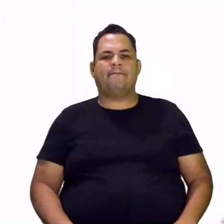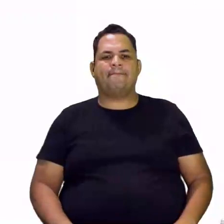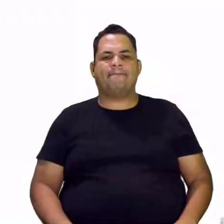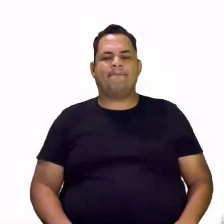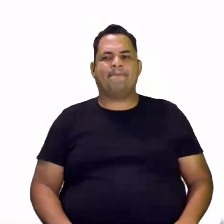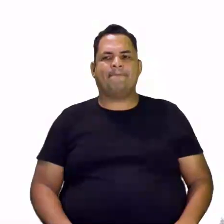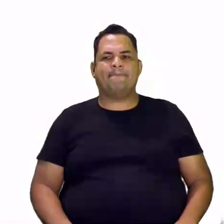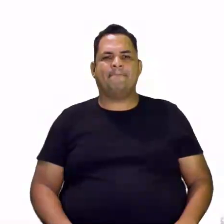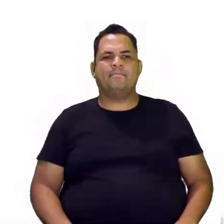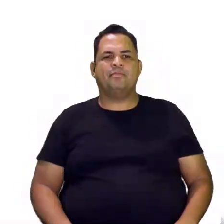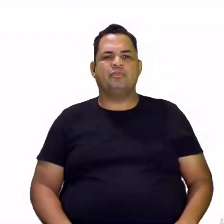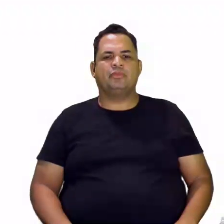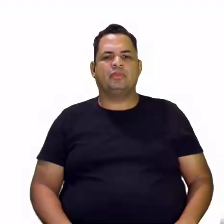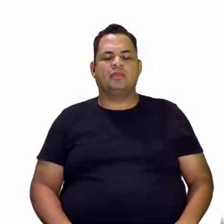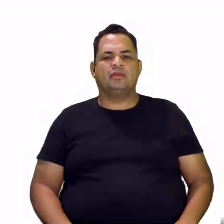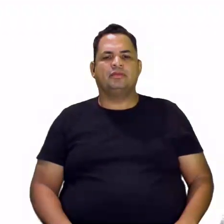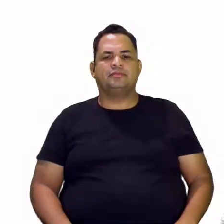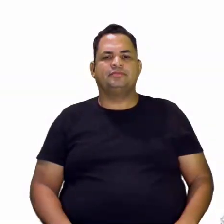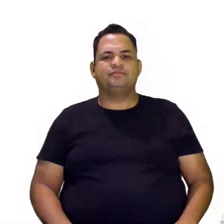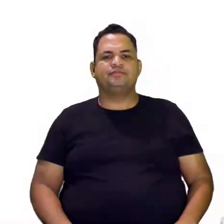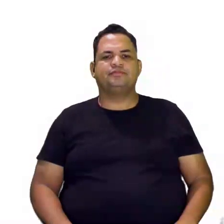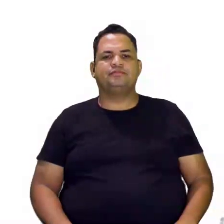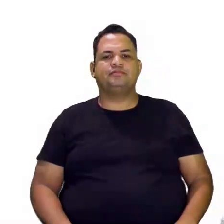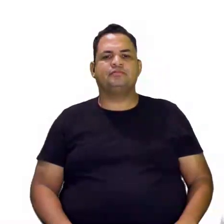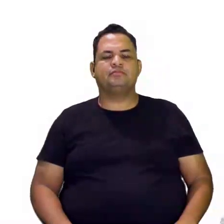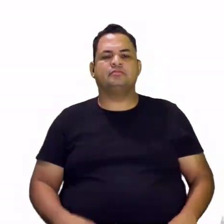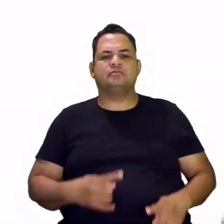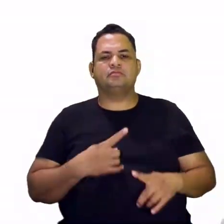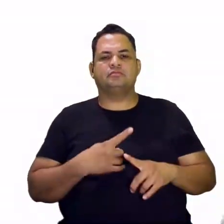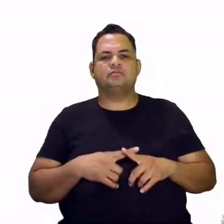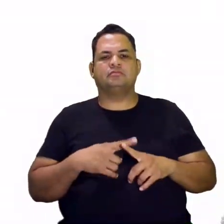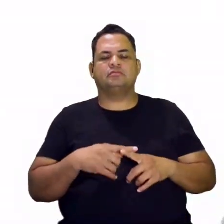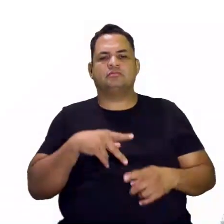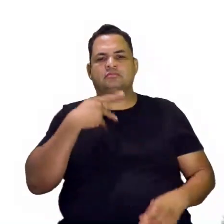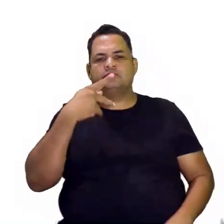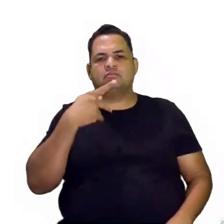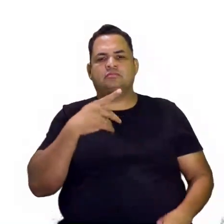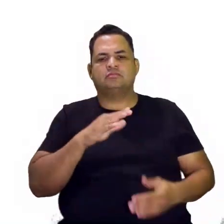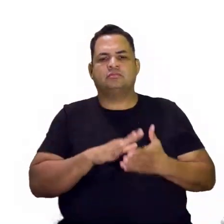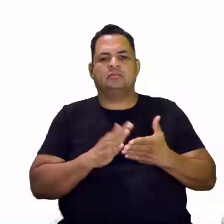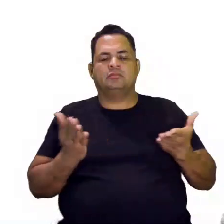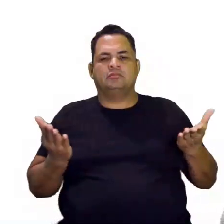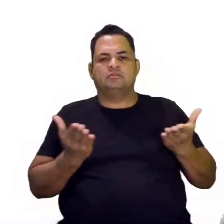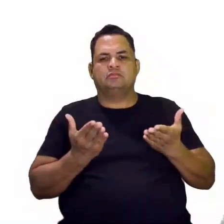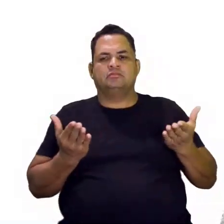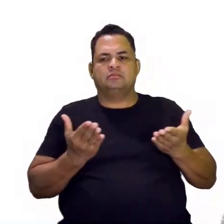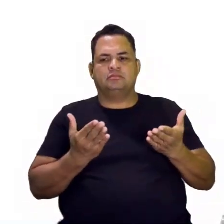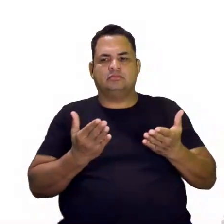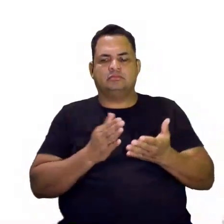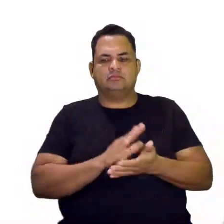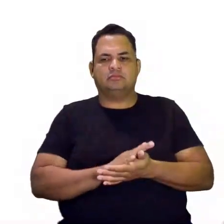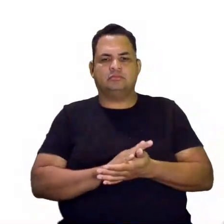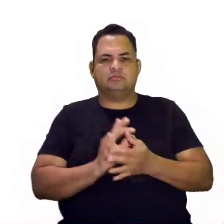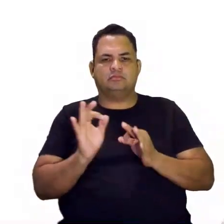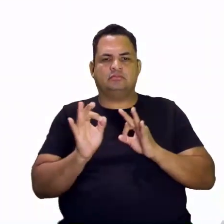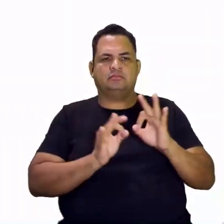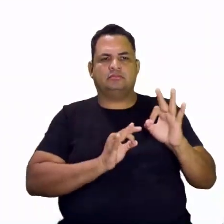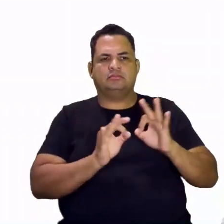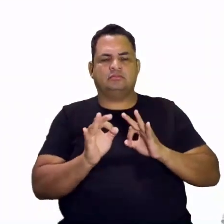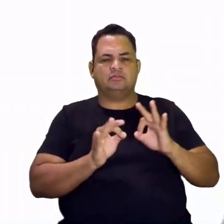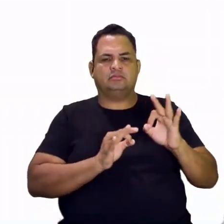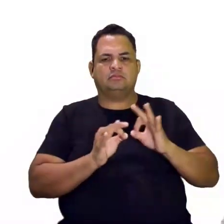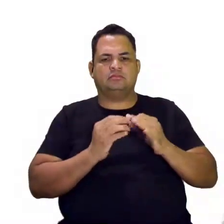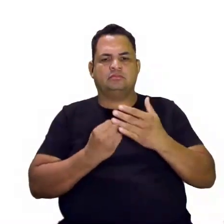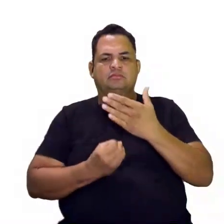teoria da simbiose? Por que a gente está falando sobre isso, dessas vias metabólicas? Porque agora a gente vai falar sobre a formação,